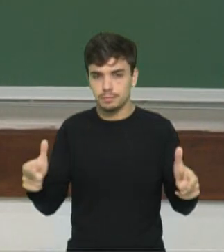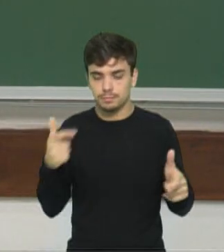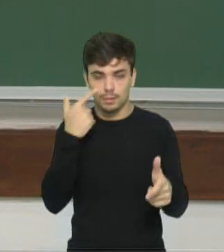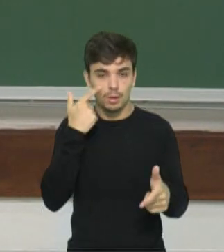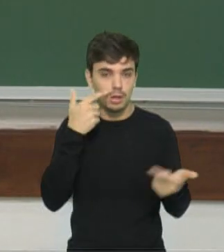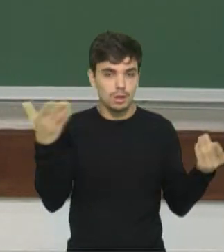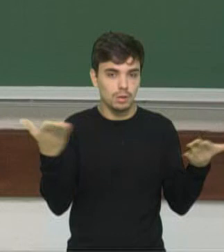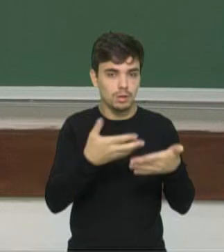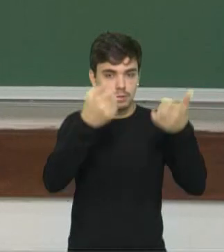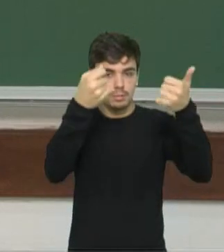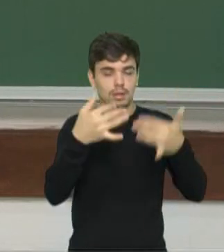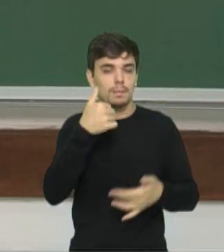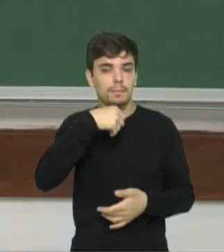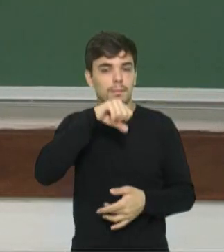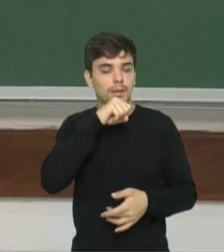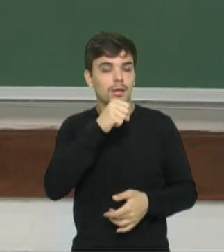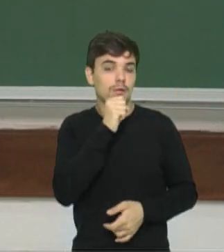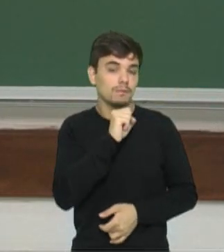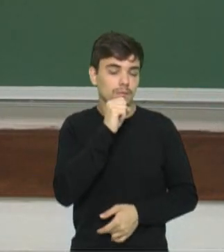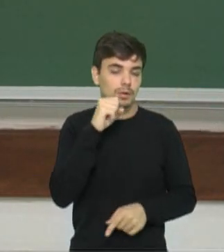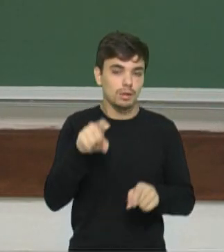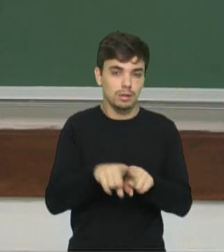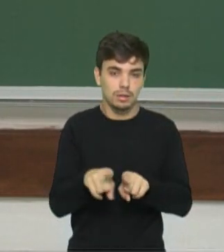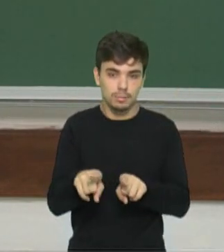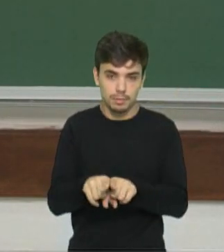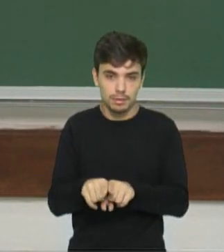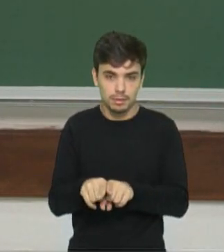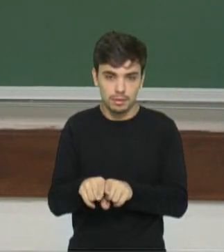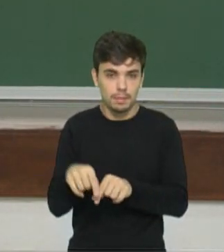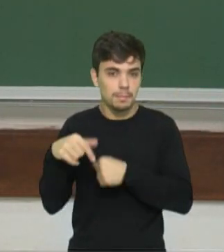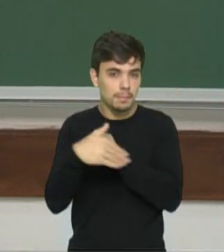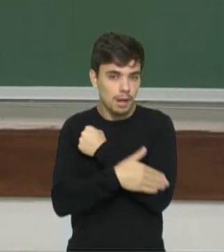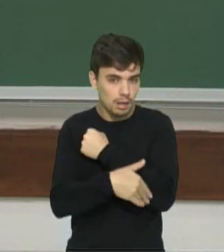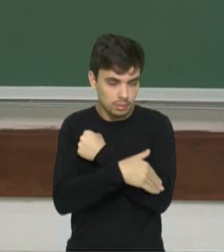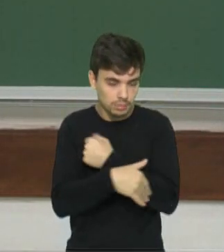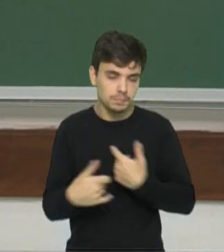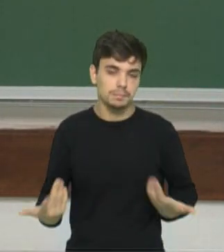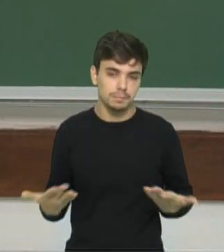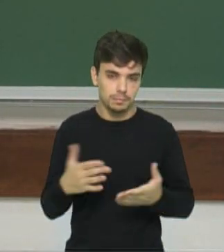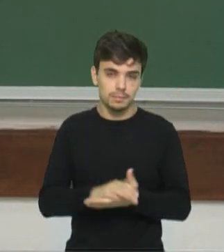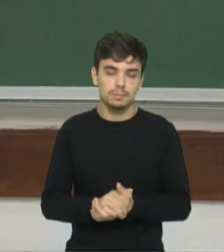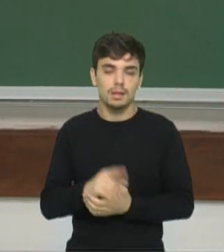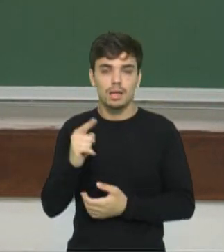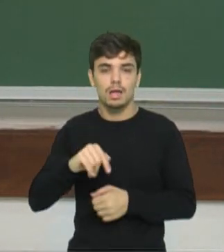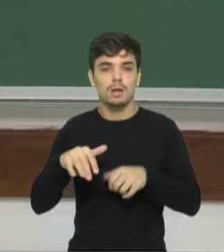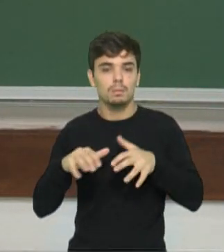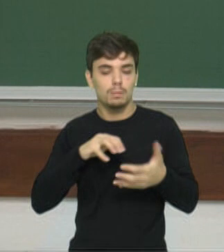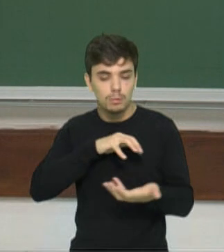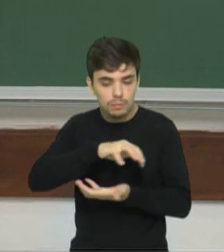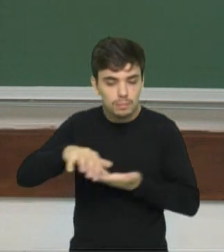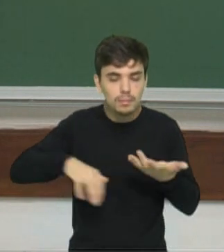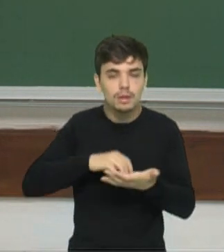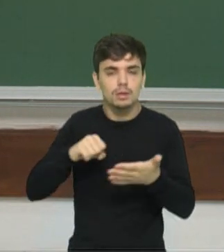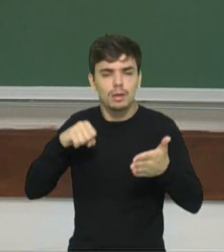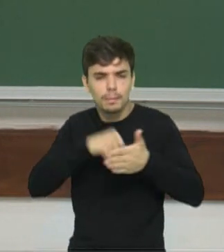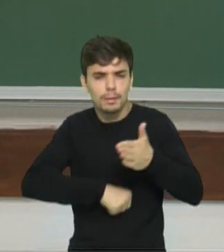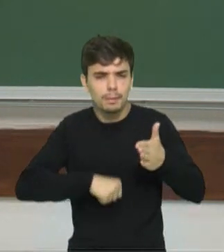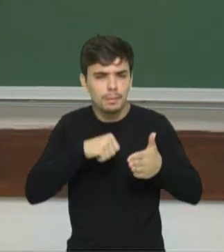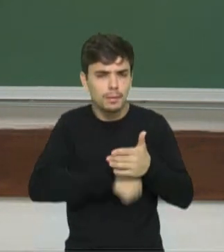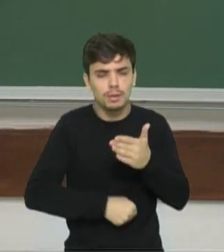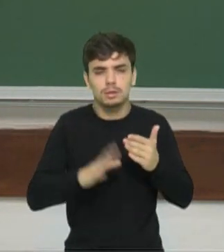Praça de Maio. Acredito que vocês já tenham ouvido falar desse movimento. É um dos movimentos de contestação, é um dos movimentos de lutas